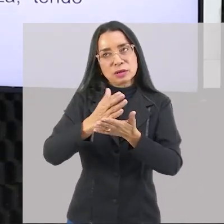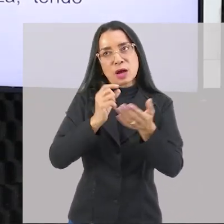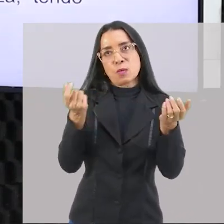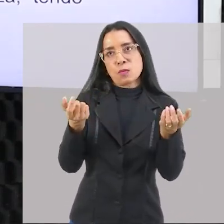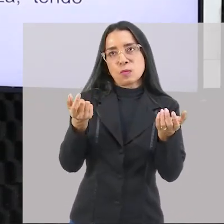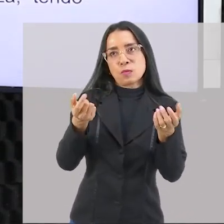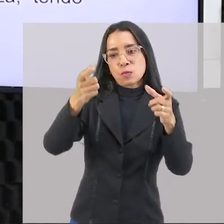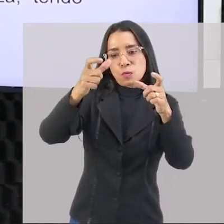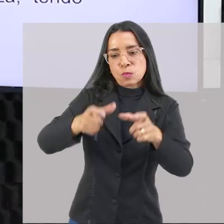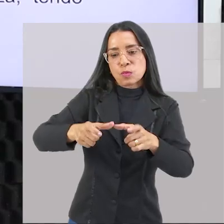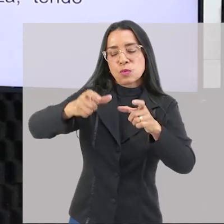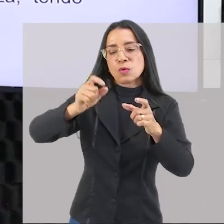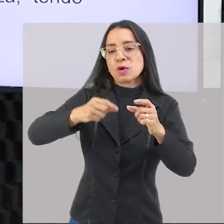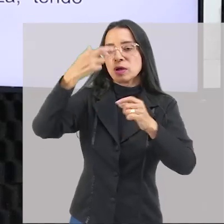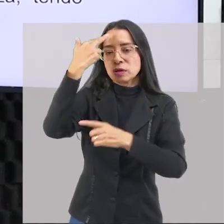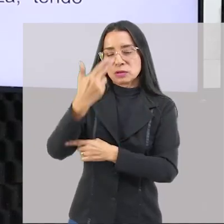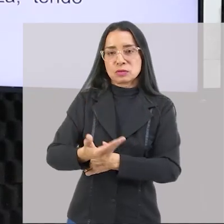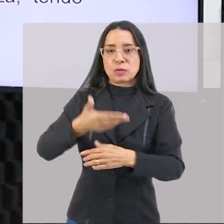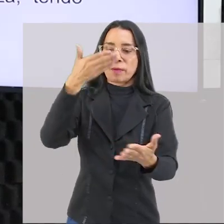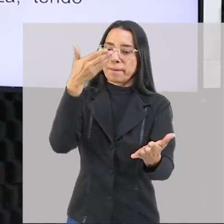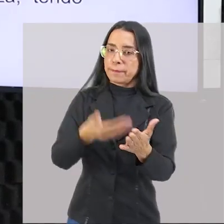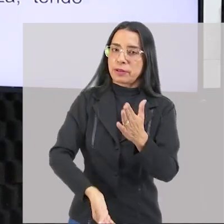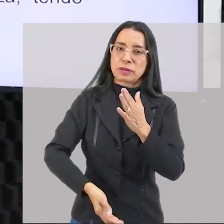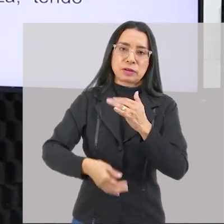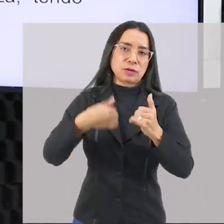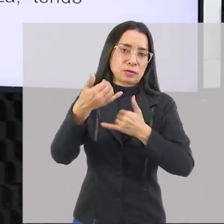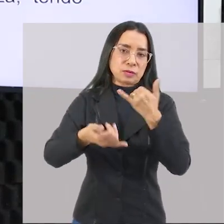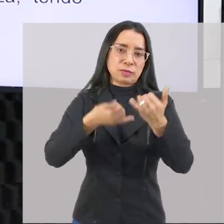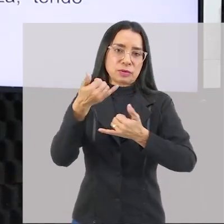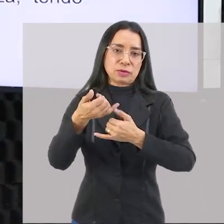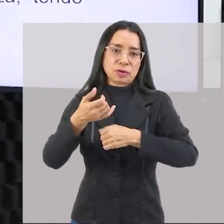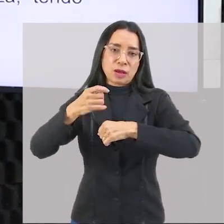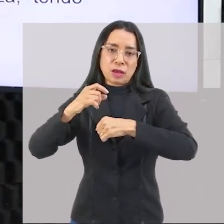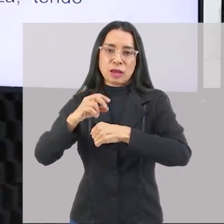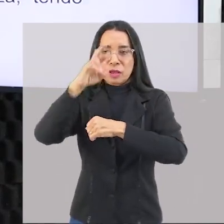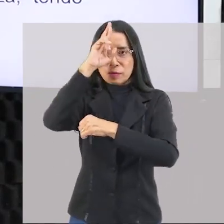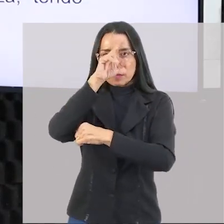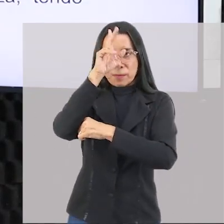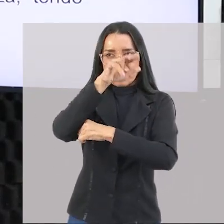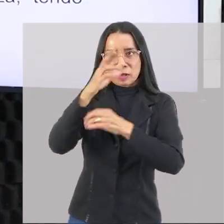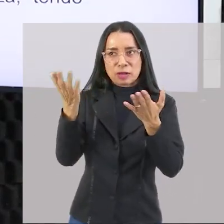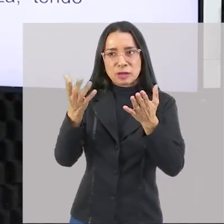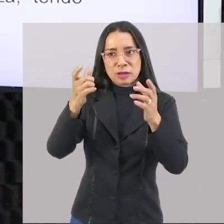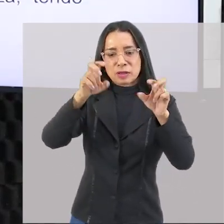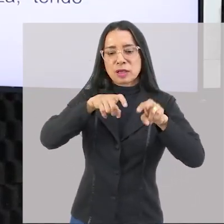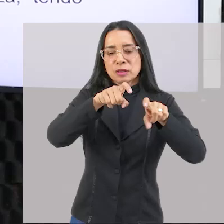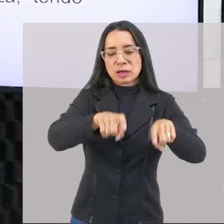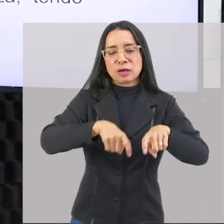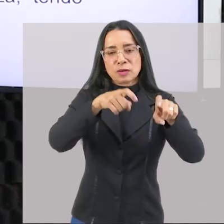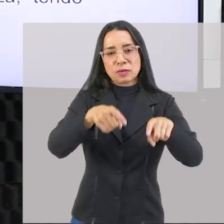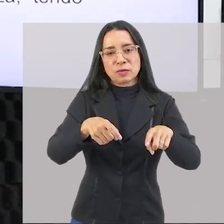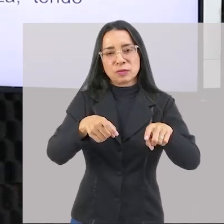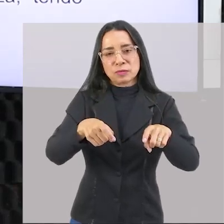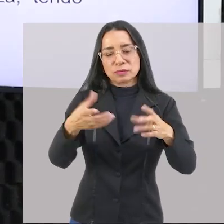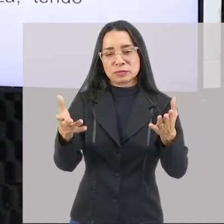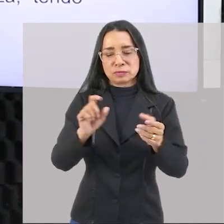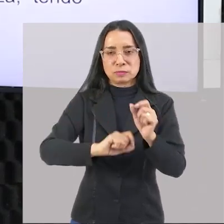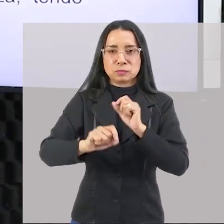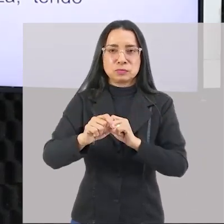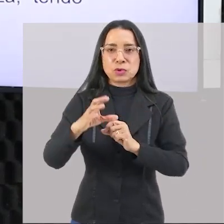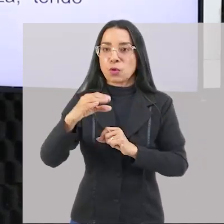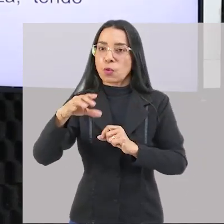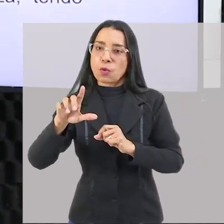história, a gente perdeu essas brincadeiras de roda. Formiguinha da roça, ou então, né, pega-pega, cola de